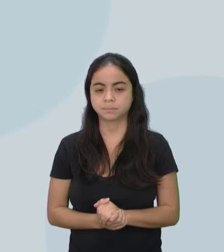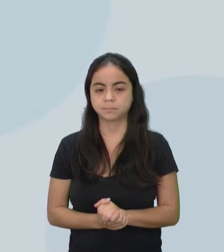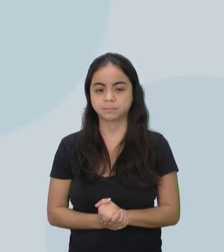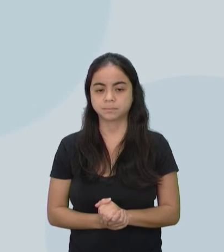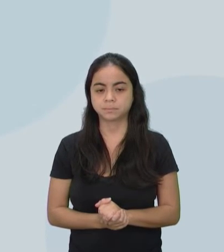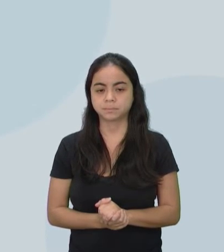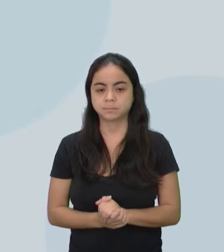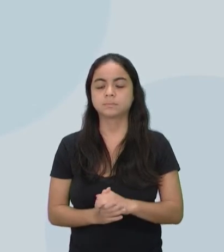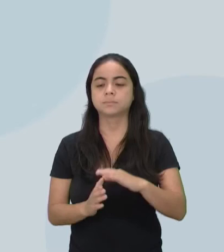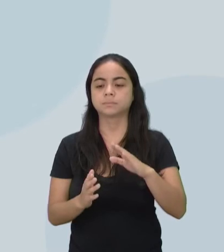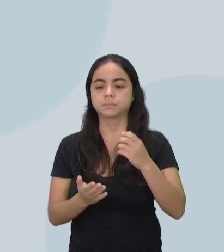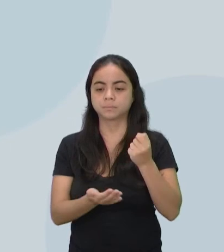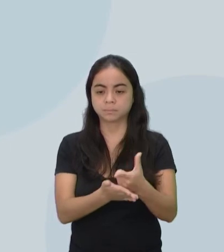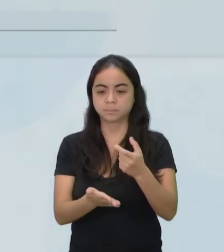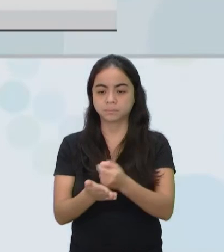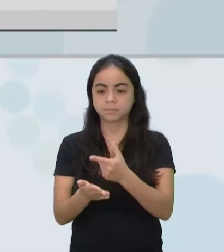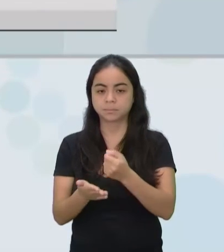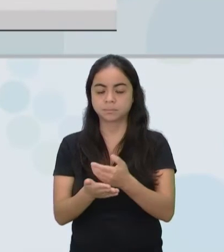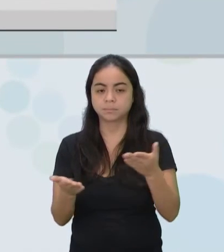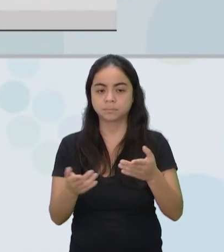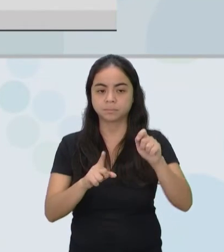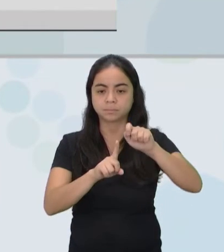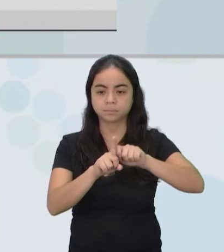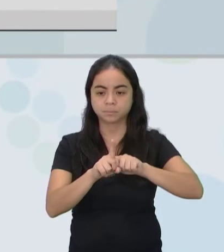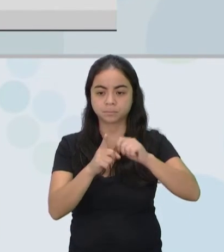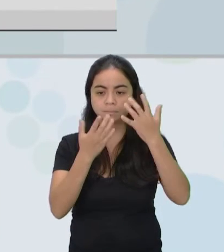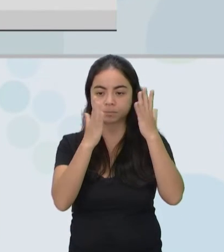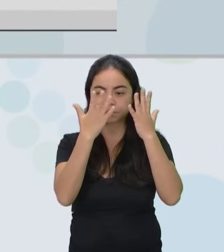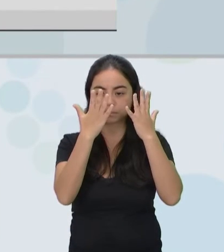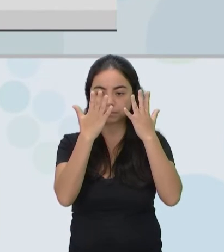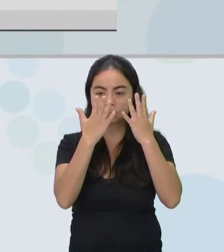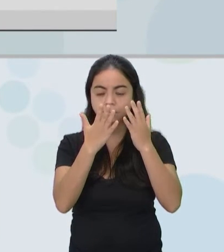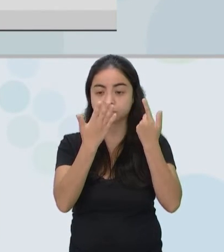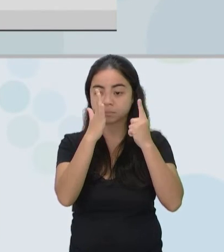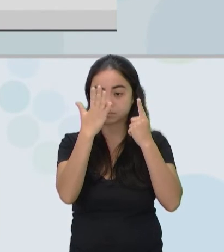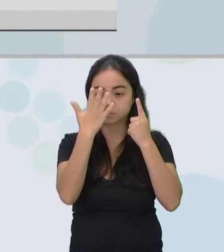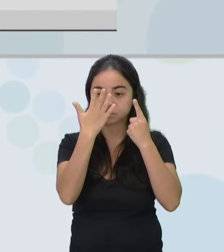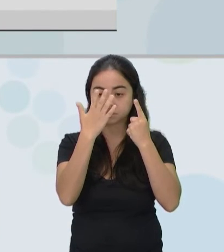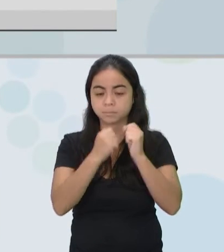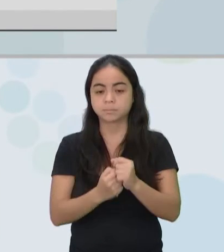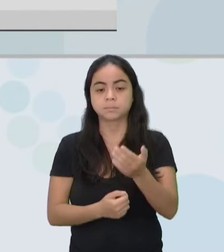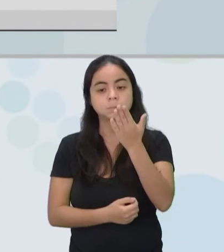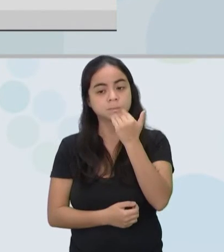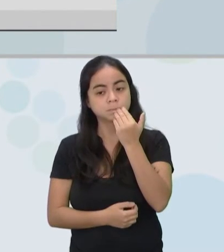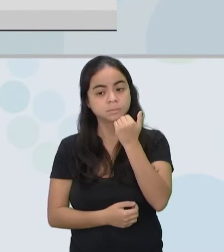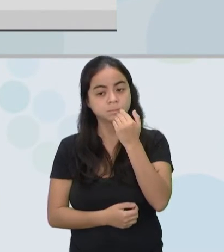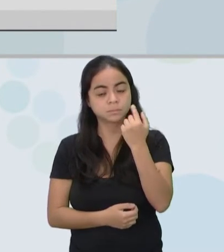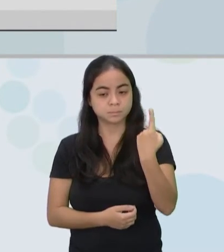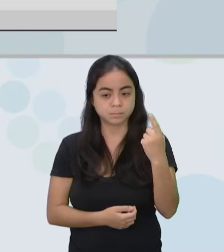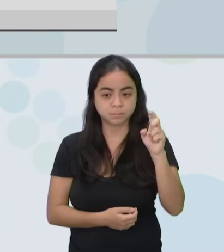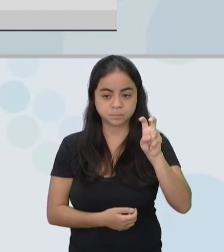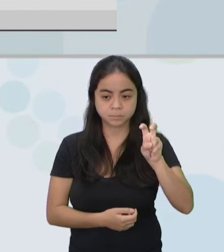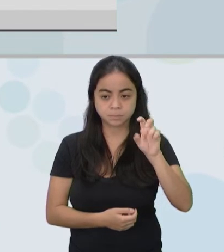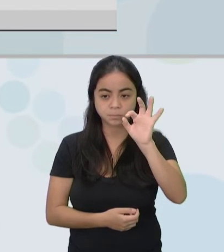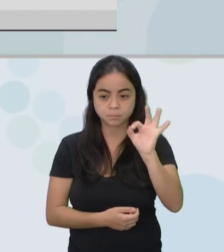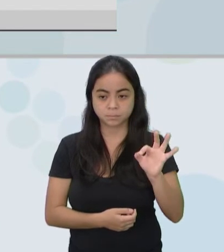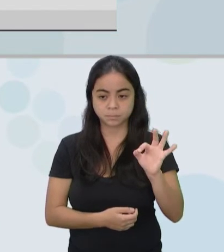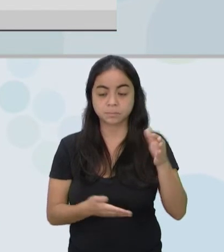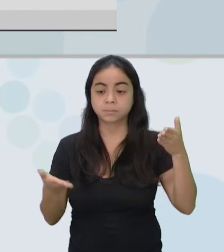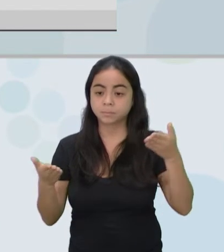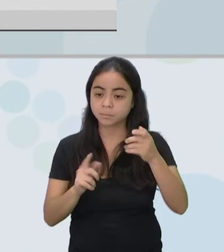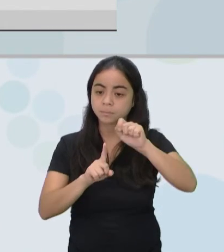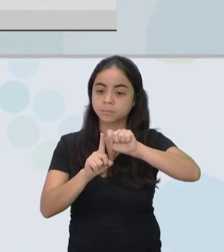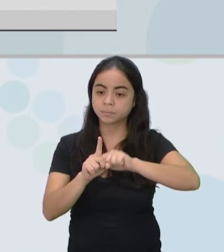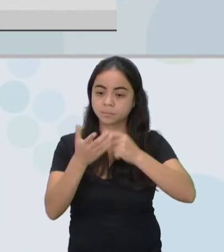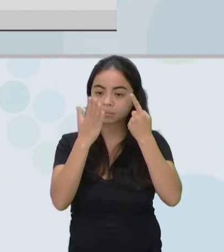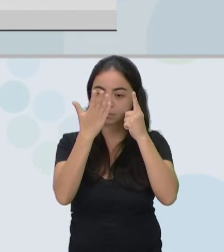Com despesa, neste mês de fevereiro, com alimentação, foi 15%. Neste mês